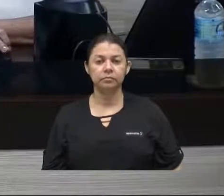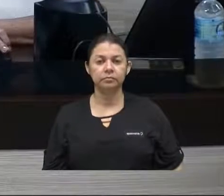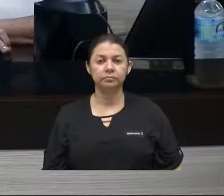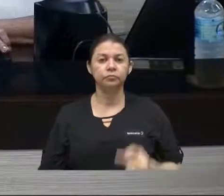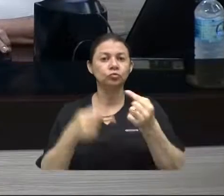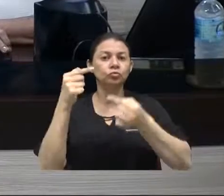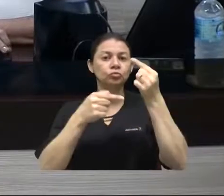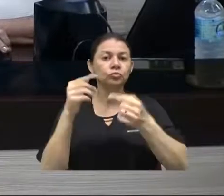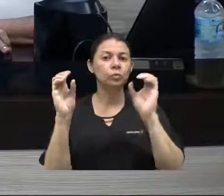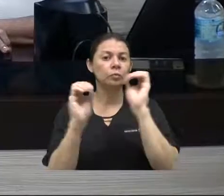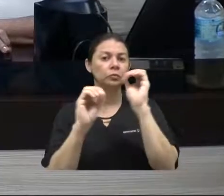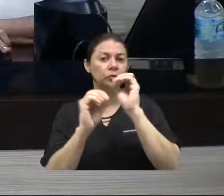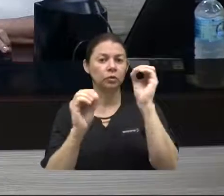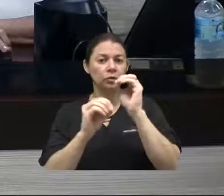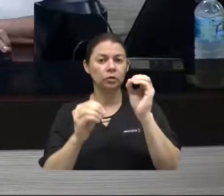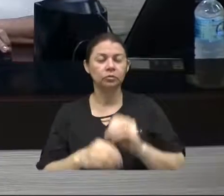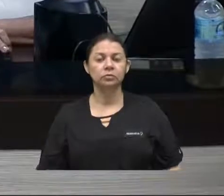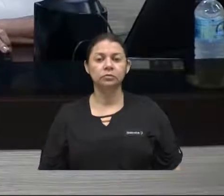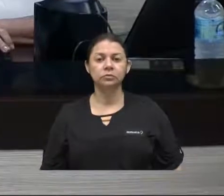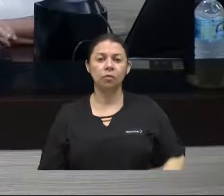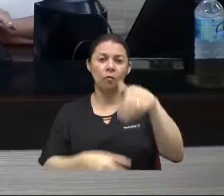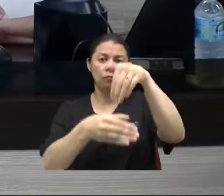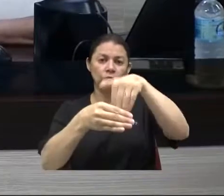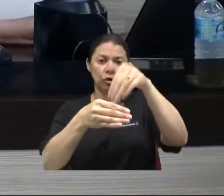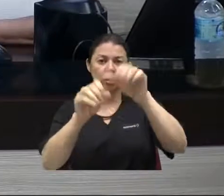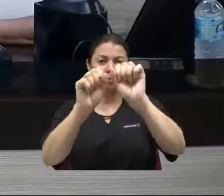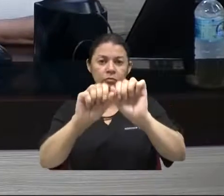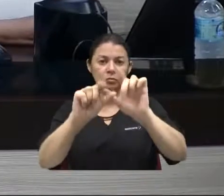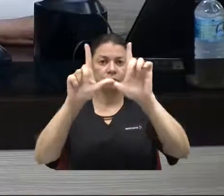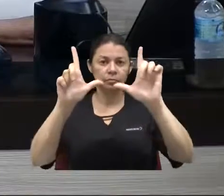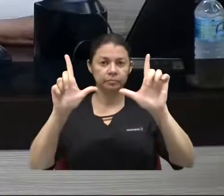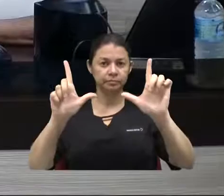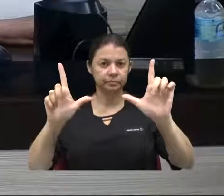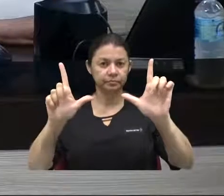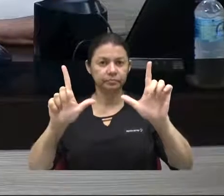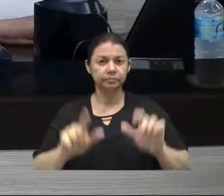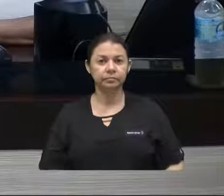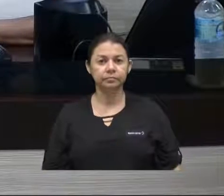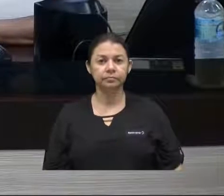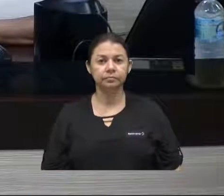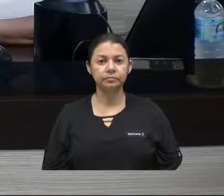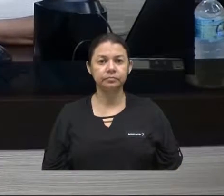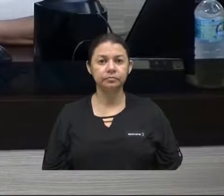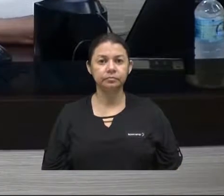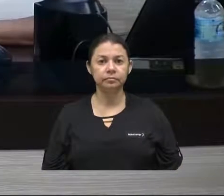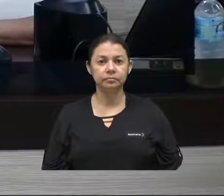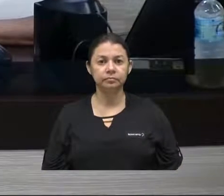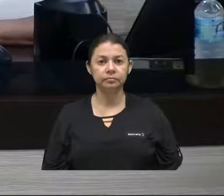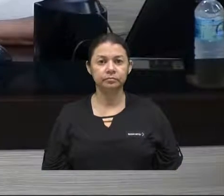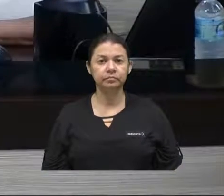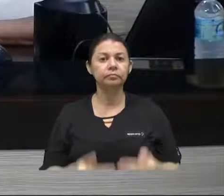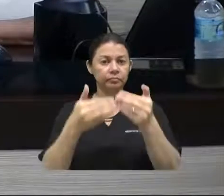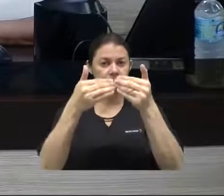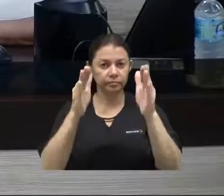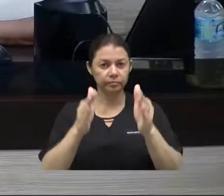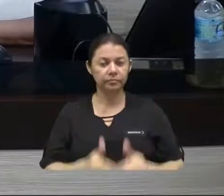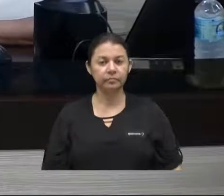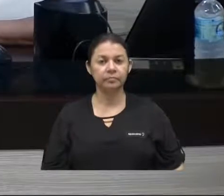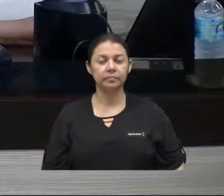Não havendo, a moção vai à votação e o painel de votação, ele está aberto.